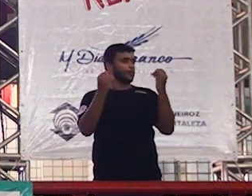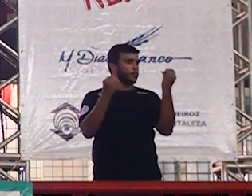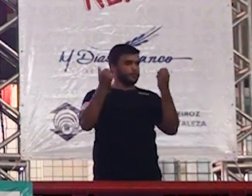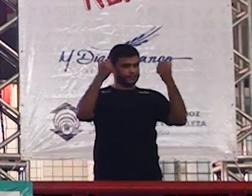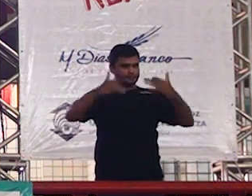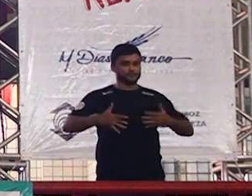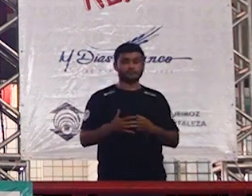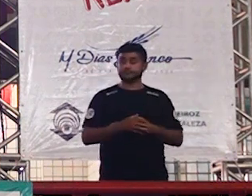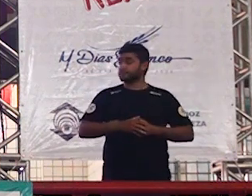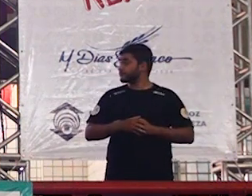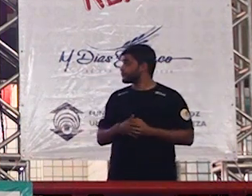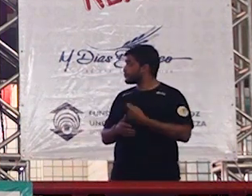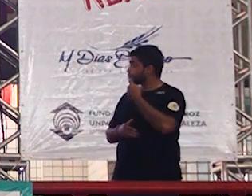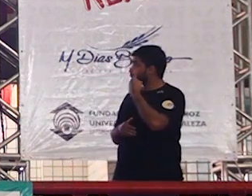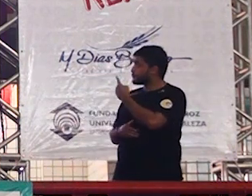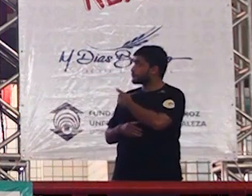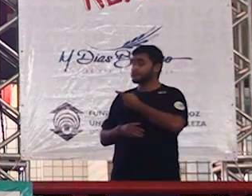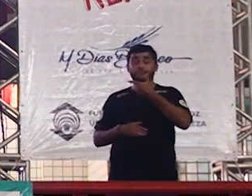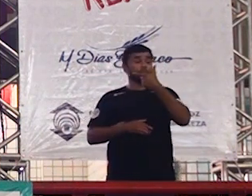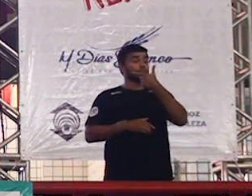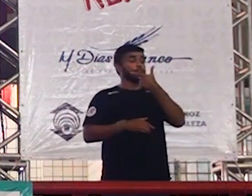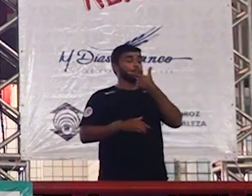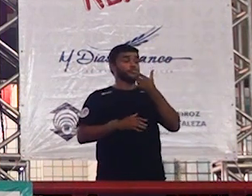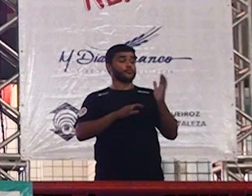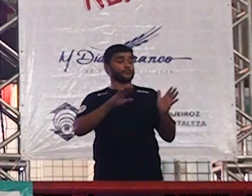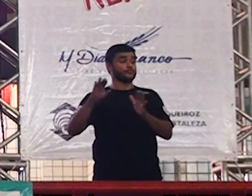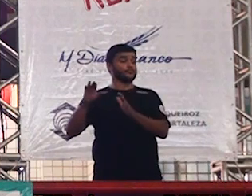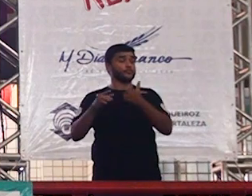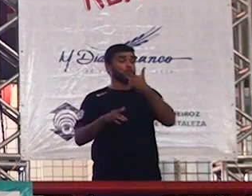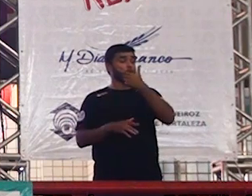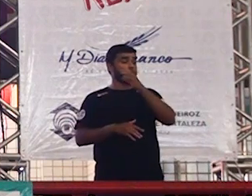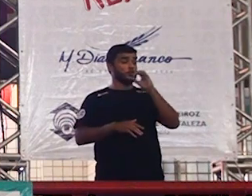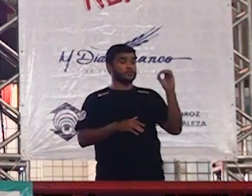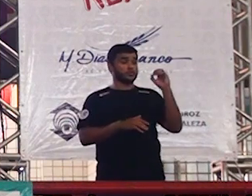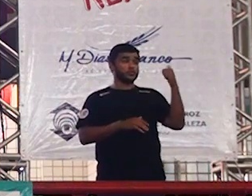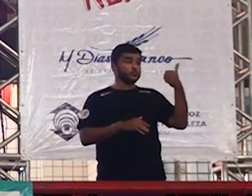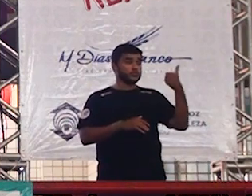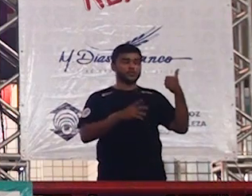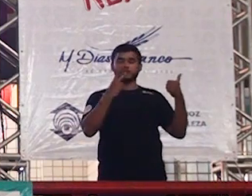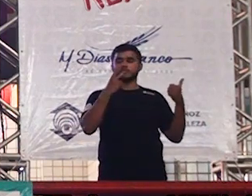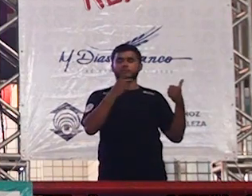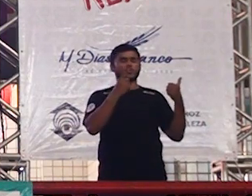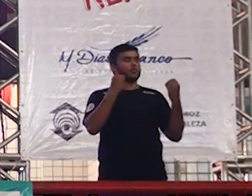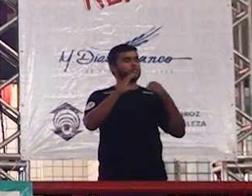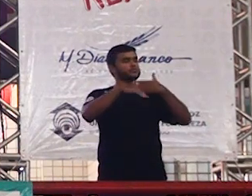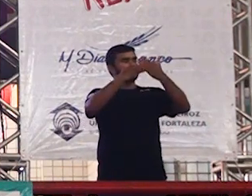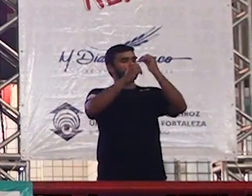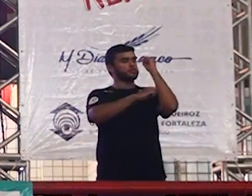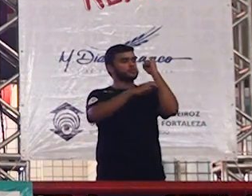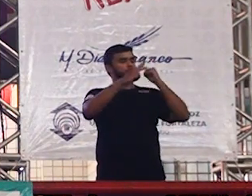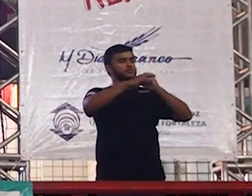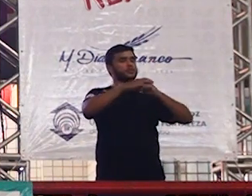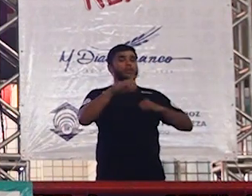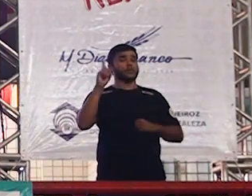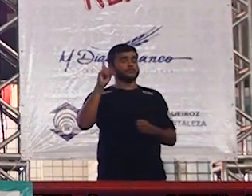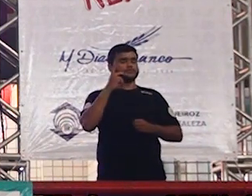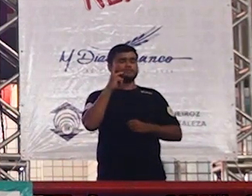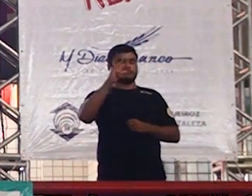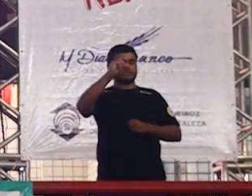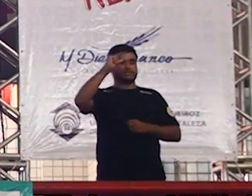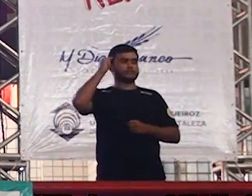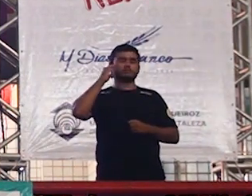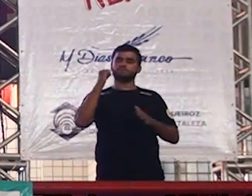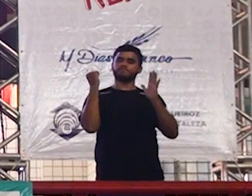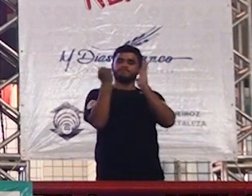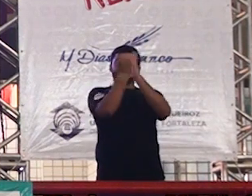2001. Esse tema de 2001, que foi uma coisa geral, foi desenvolvimento sustentável, foi uma das edições